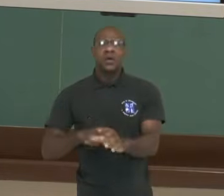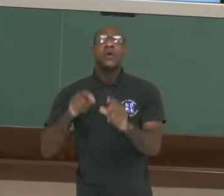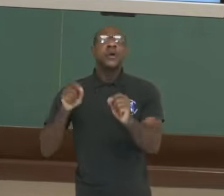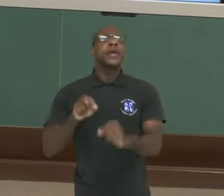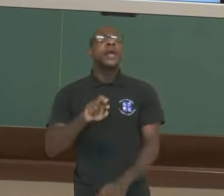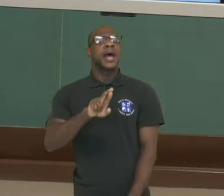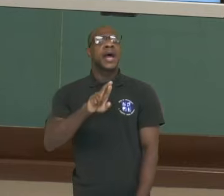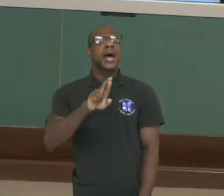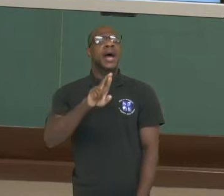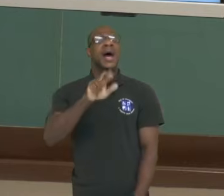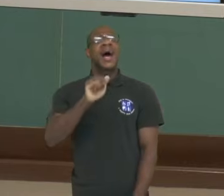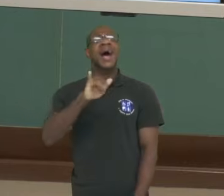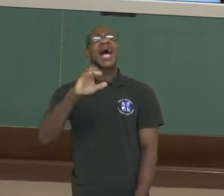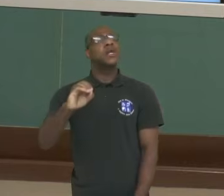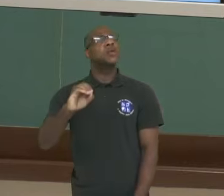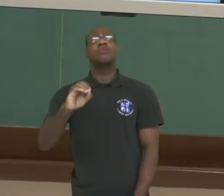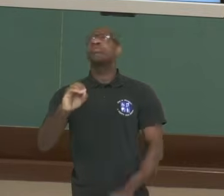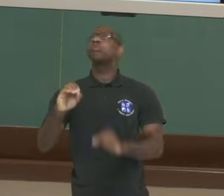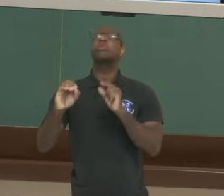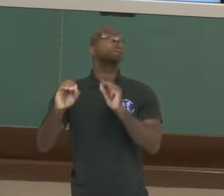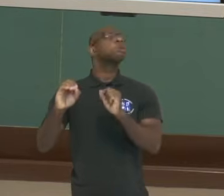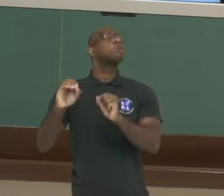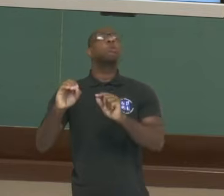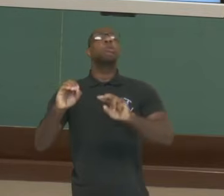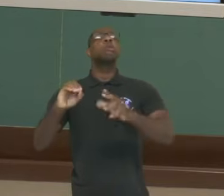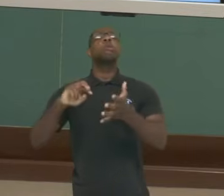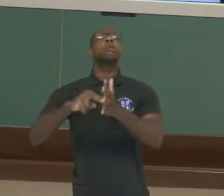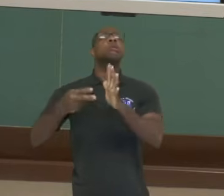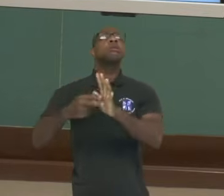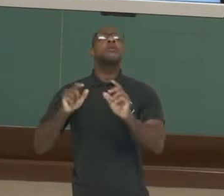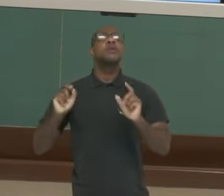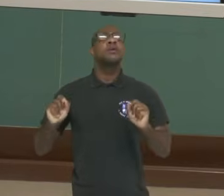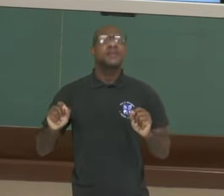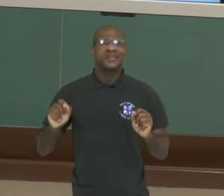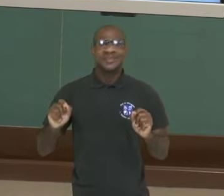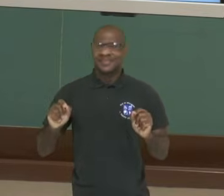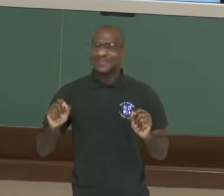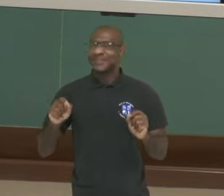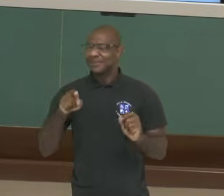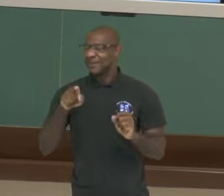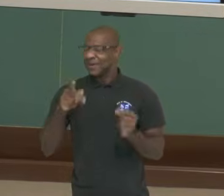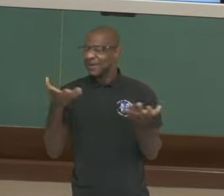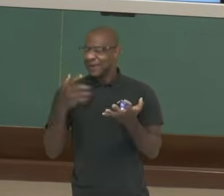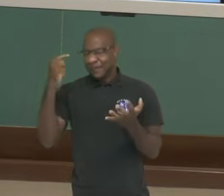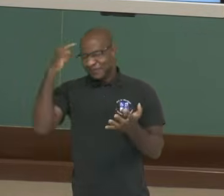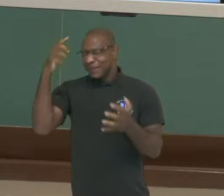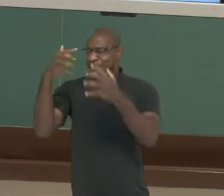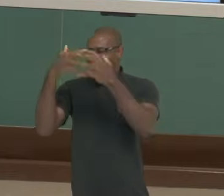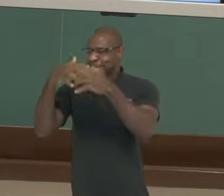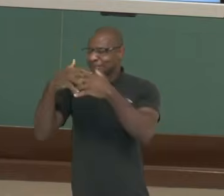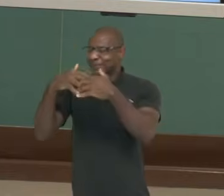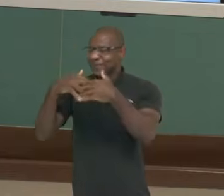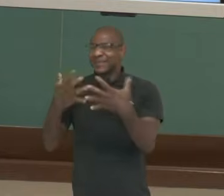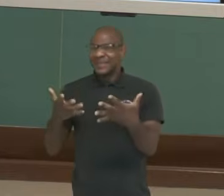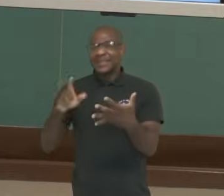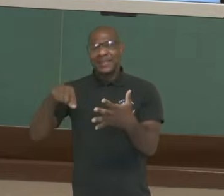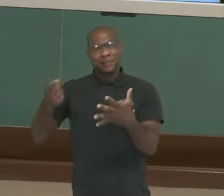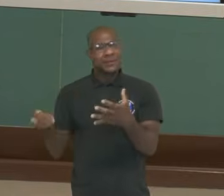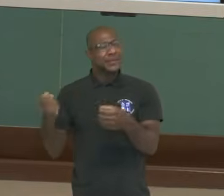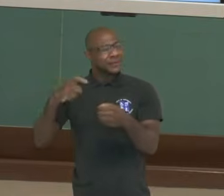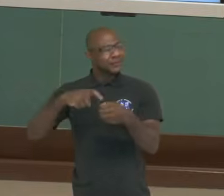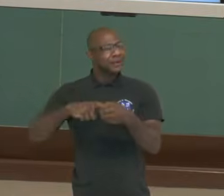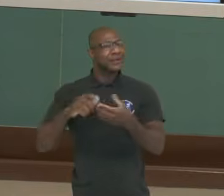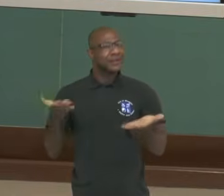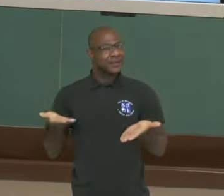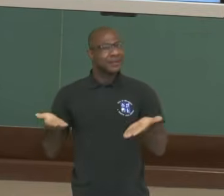raio? Já contemplamos diversas vezes, mas o que é? Quero deixar essa pergunta para você pensar um pouquinho e a gente já retorna